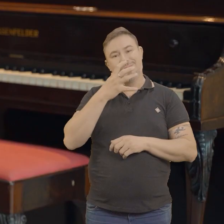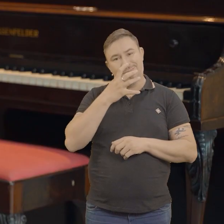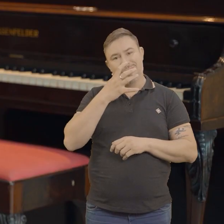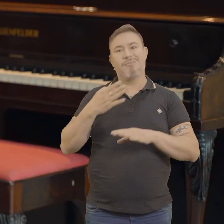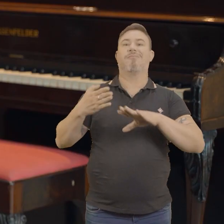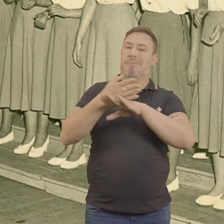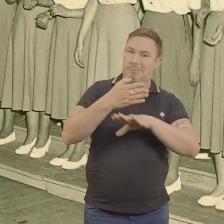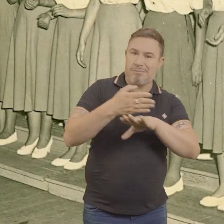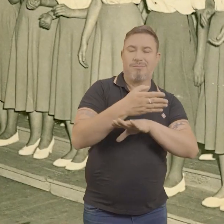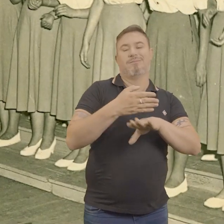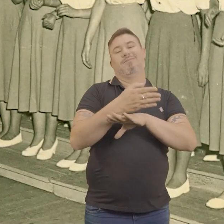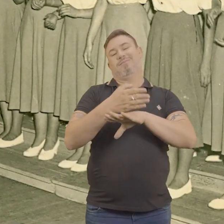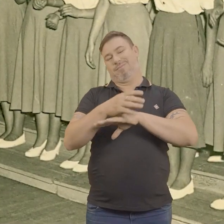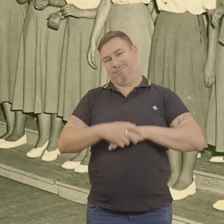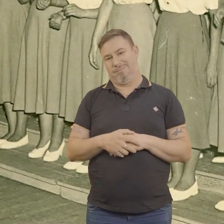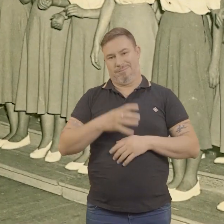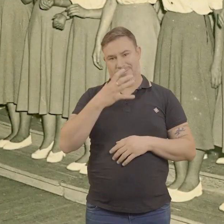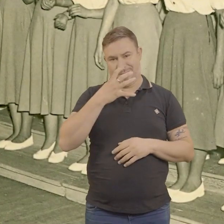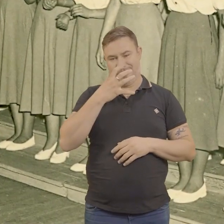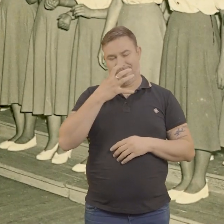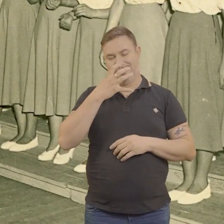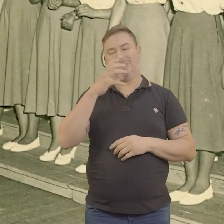ir aos concertos. Uma atividade